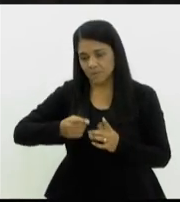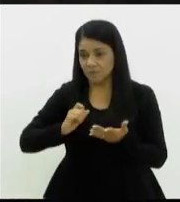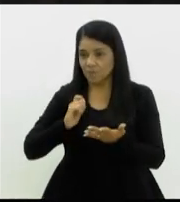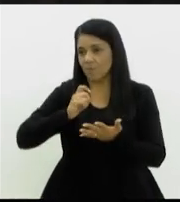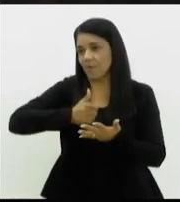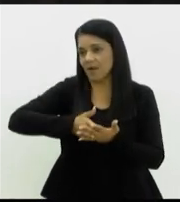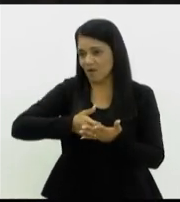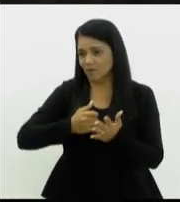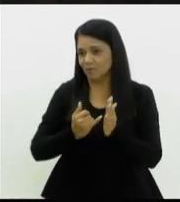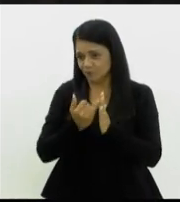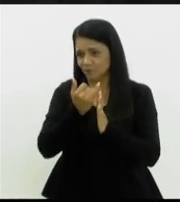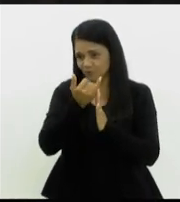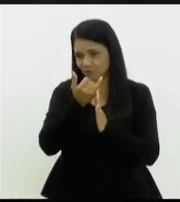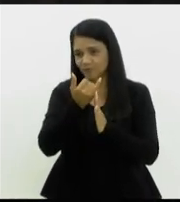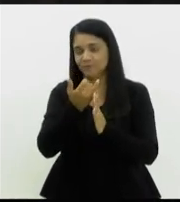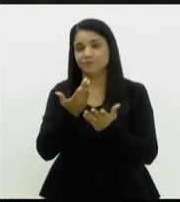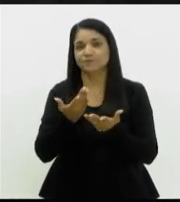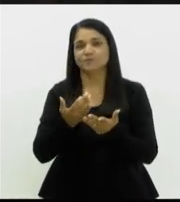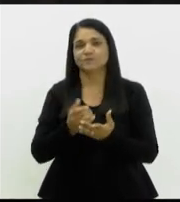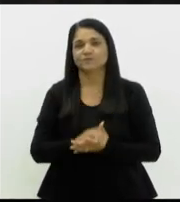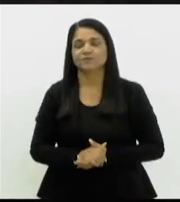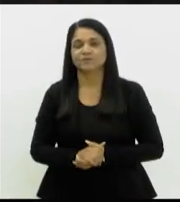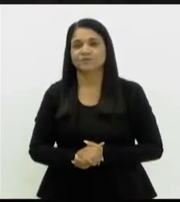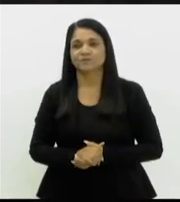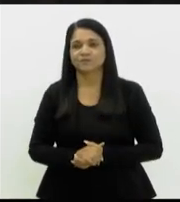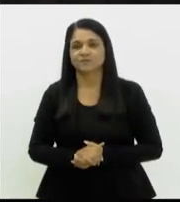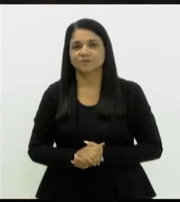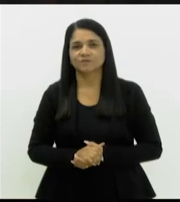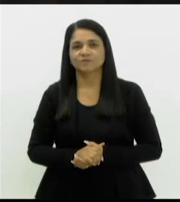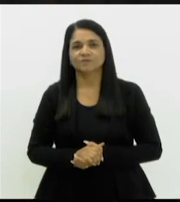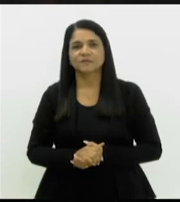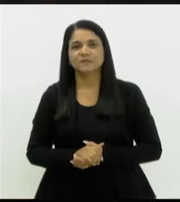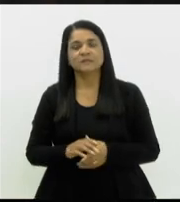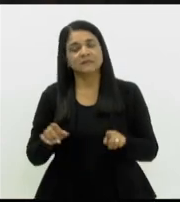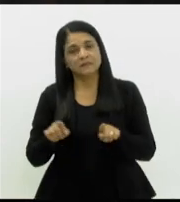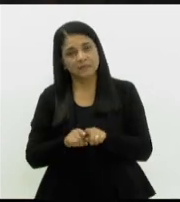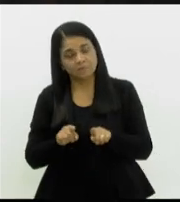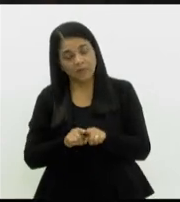é um instrumento muito duro